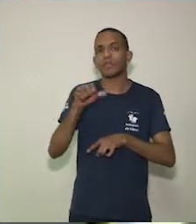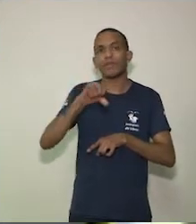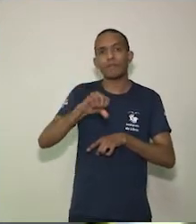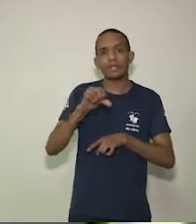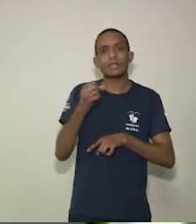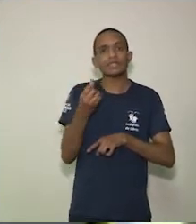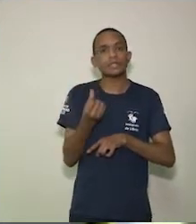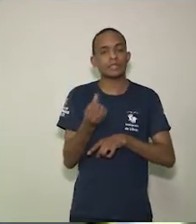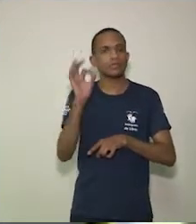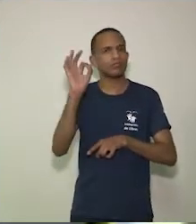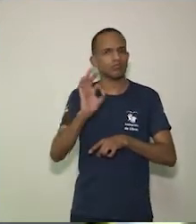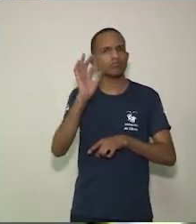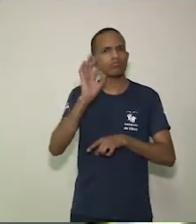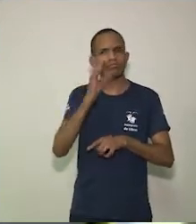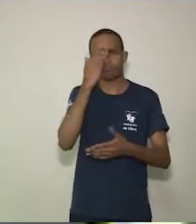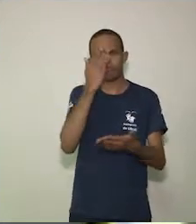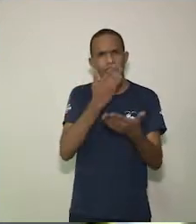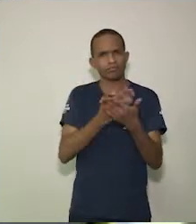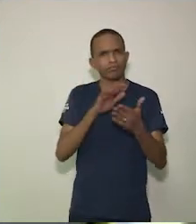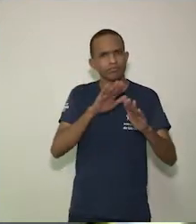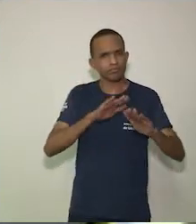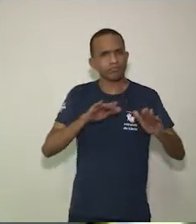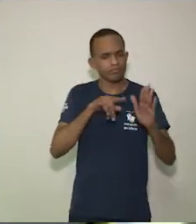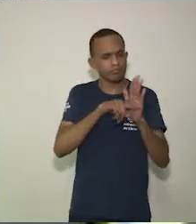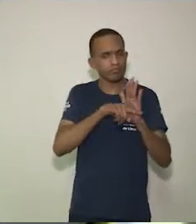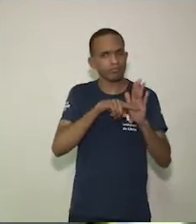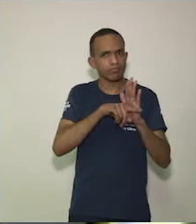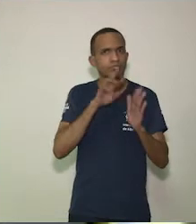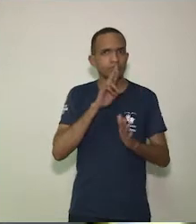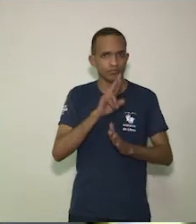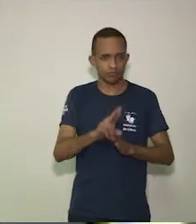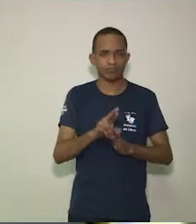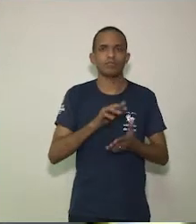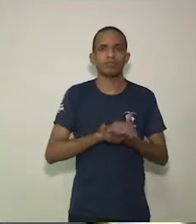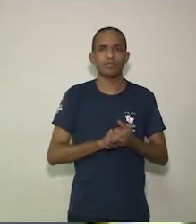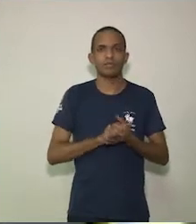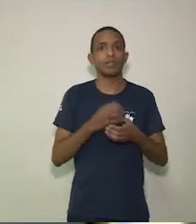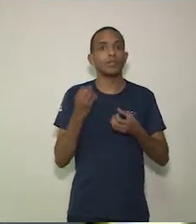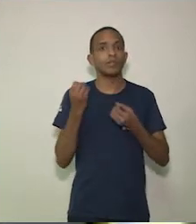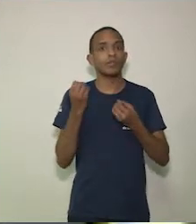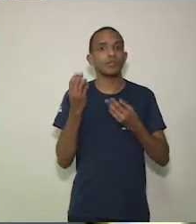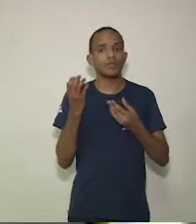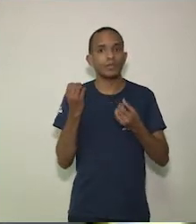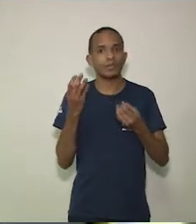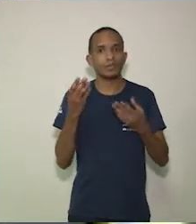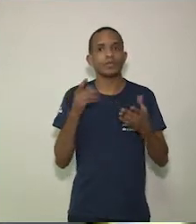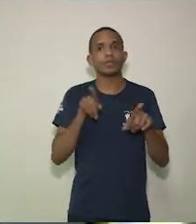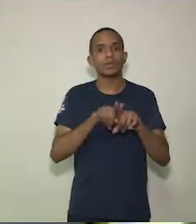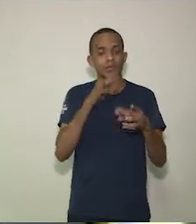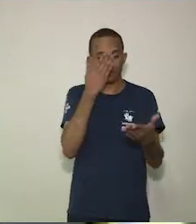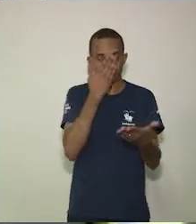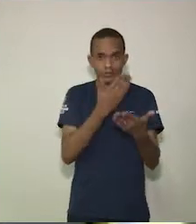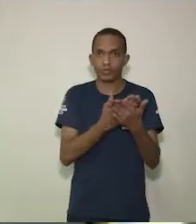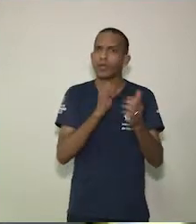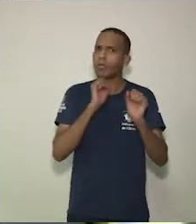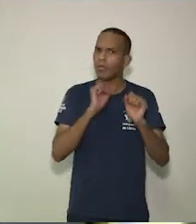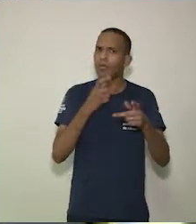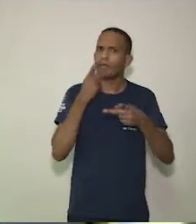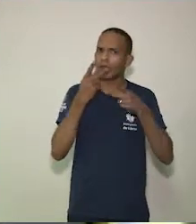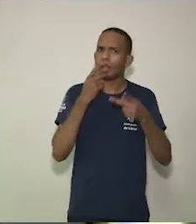96% de confiança em relação ao resultado, ou seja, dado o intervalo de confiança, é possível afirmar